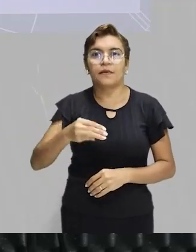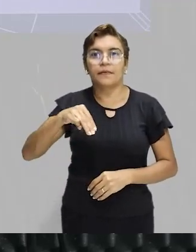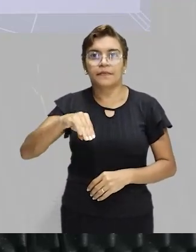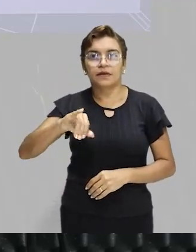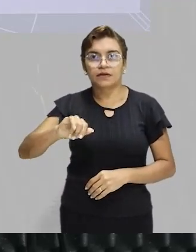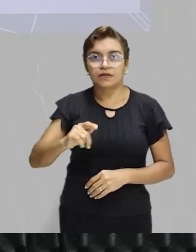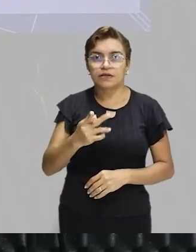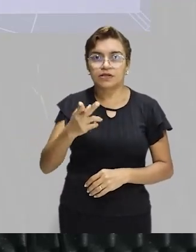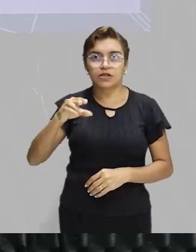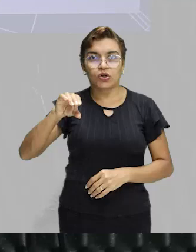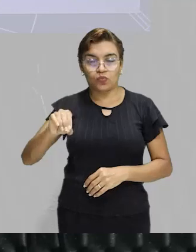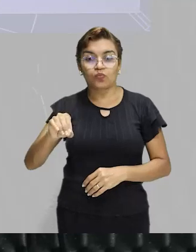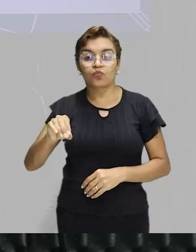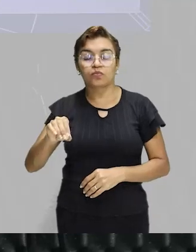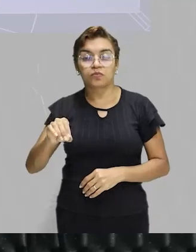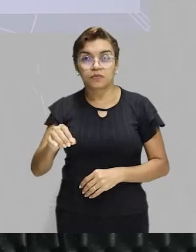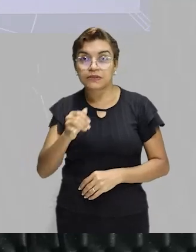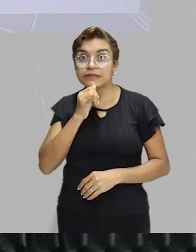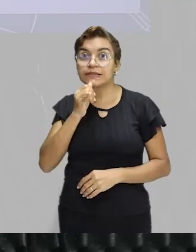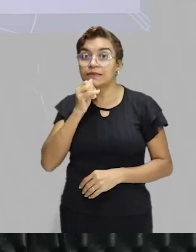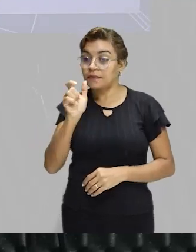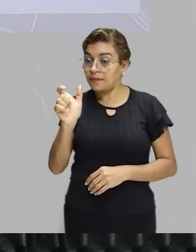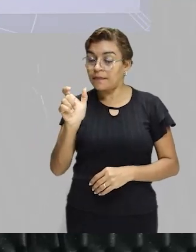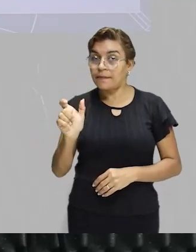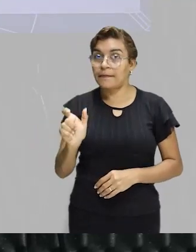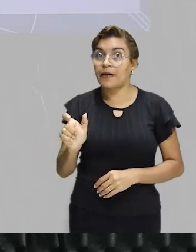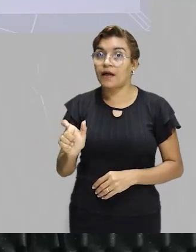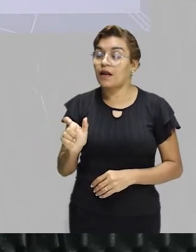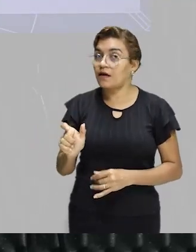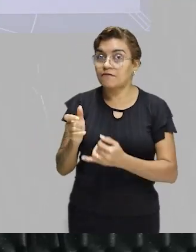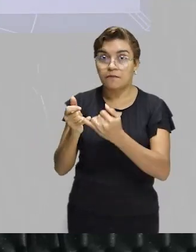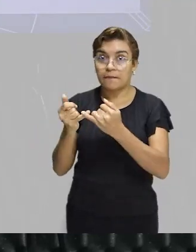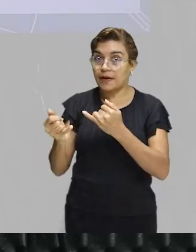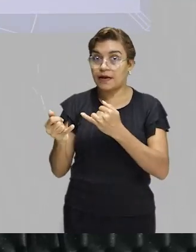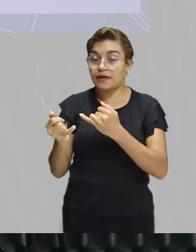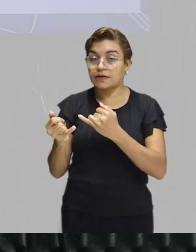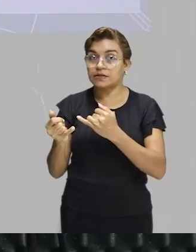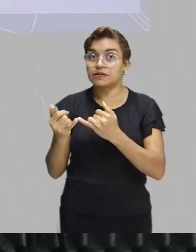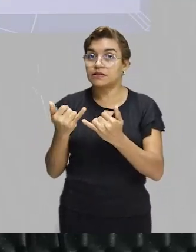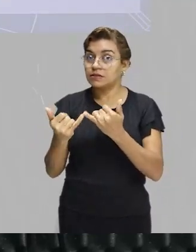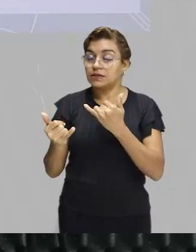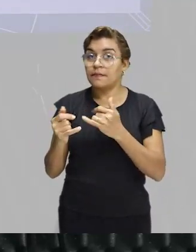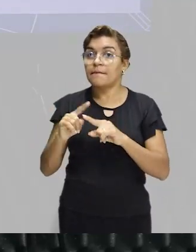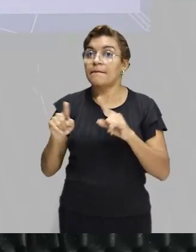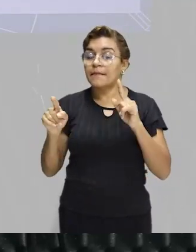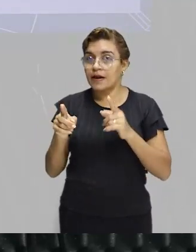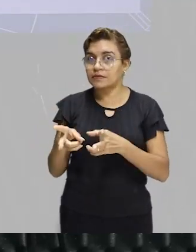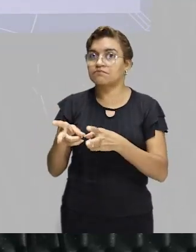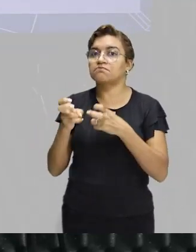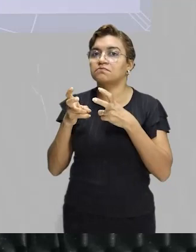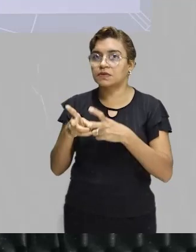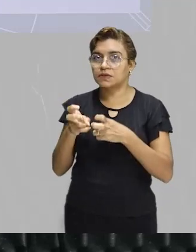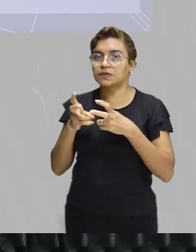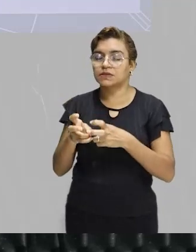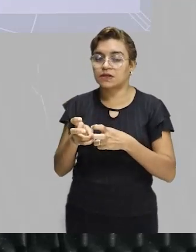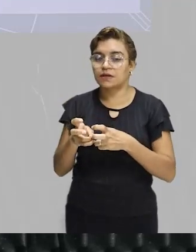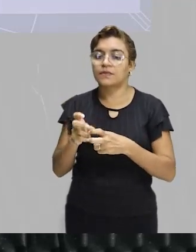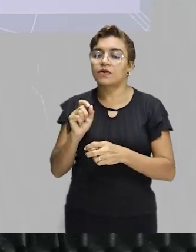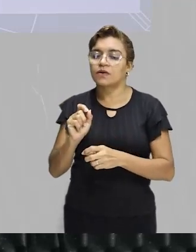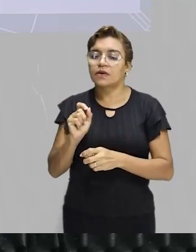exemplos de palavras que, apesar de não serem idênticas nem parecidas, eu consigo identificar por